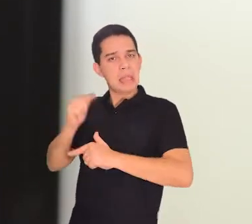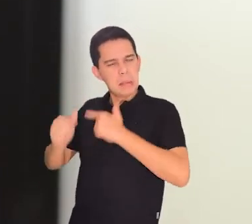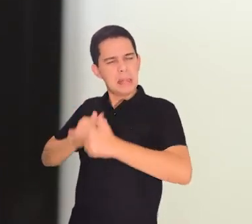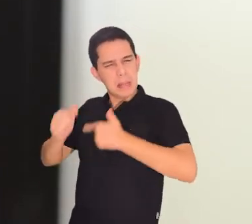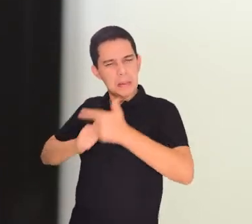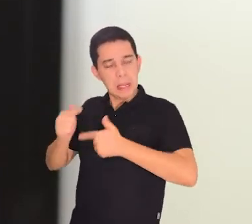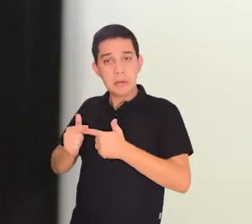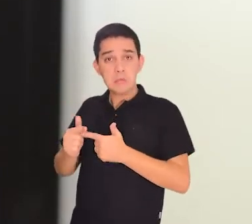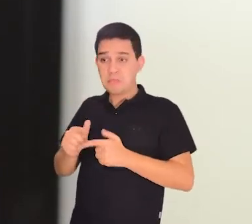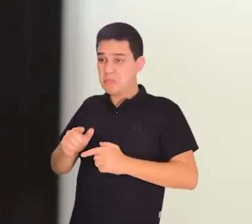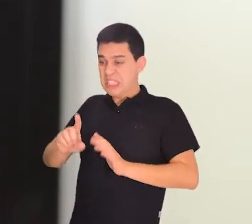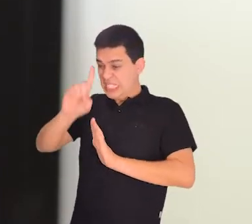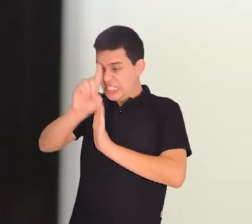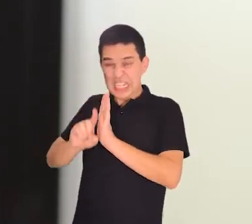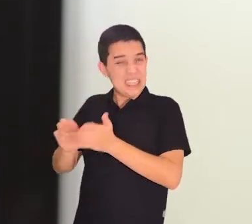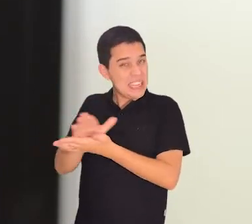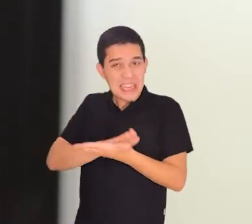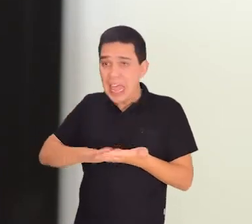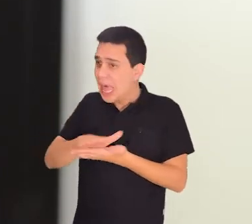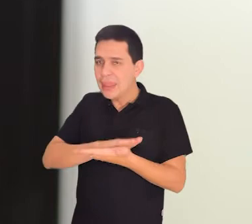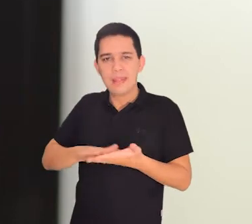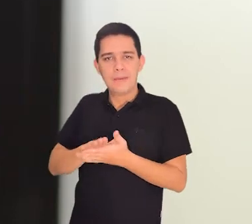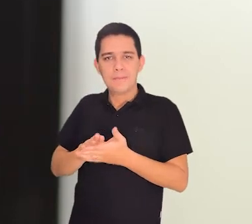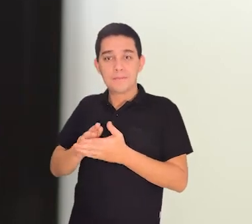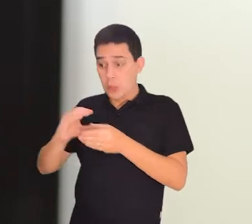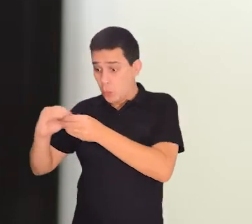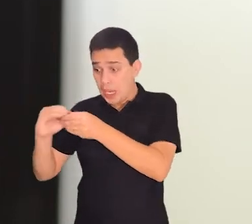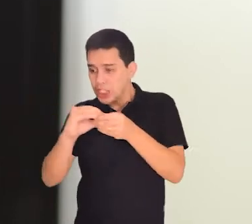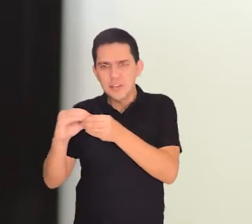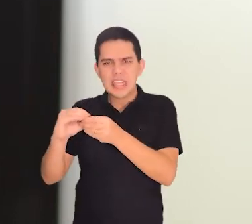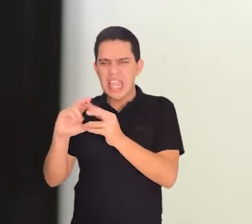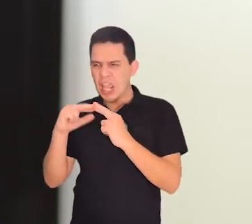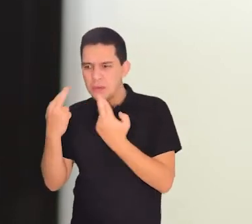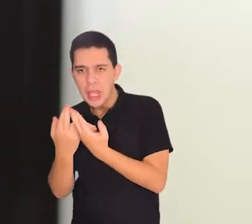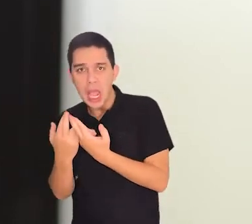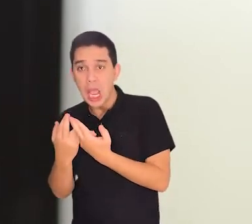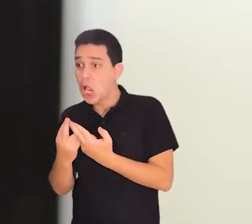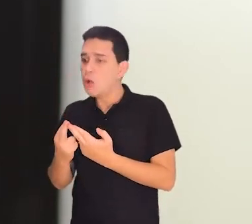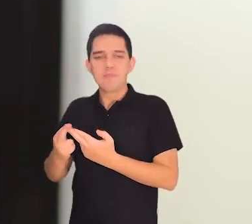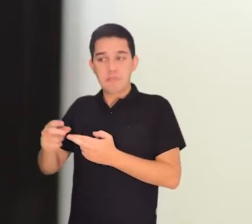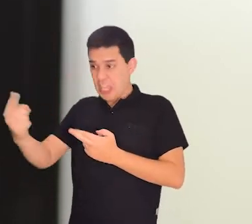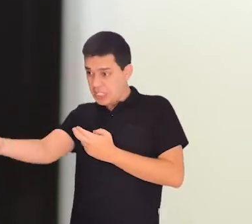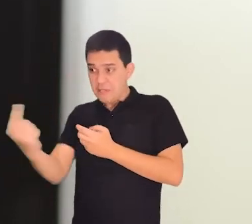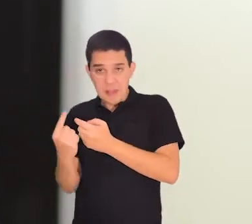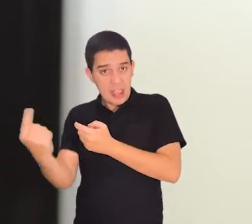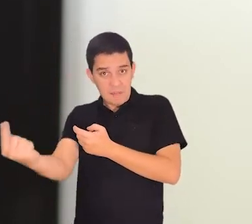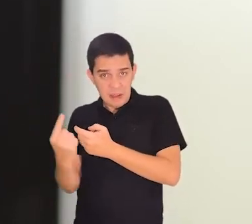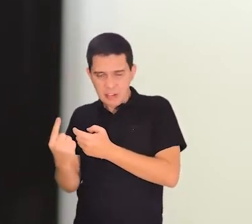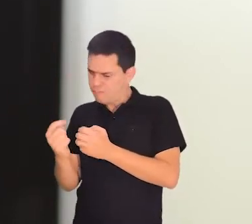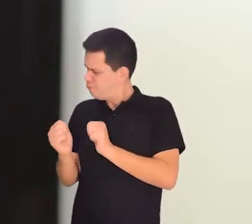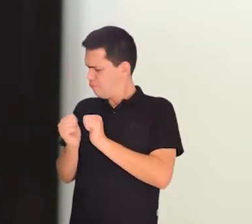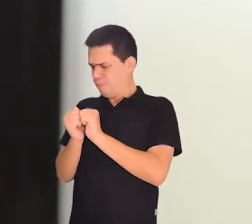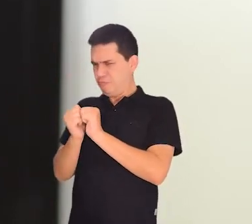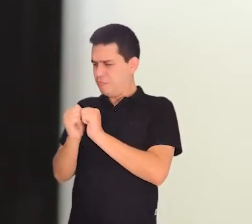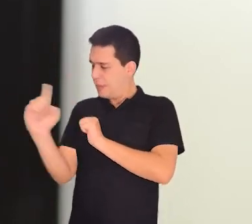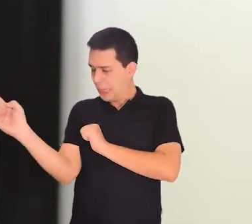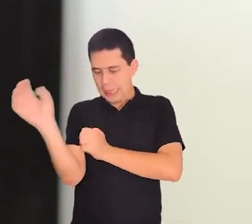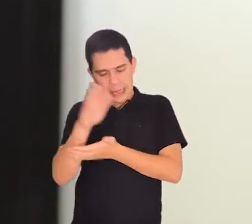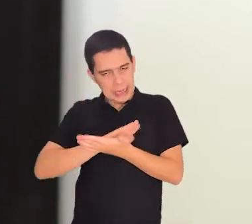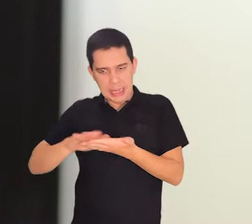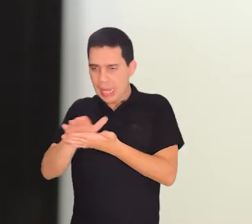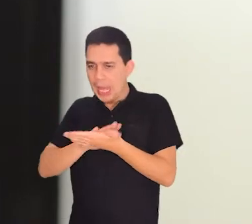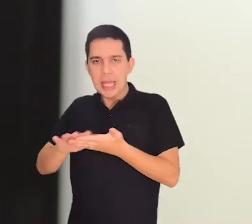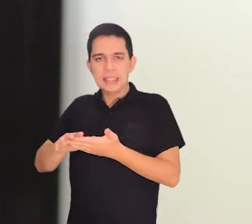Nessas falsas cooperativas, ele não participa da vida da cooperativa, da tomada de decisões dessa cooperativa,